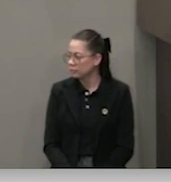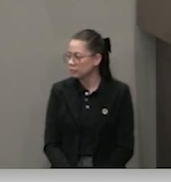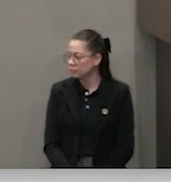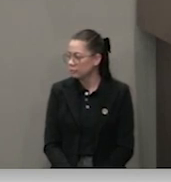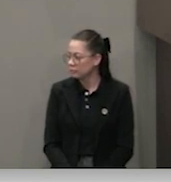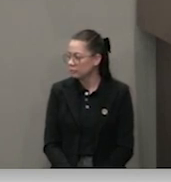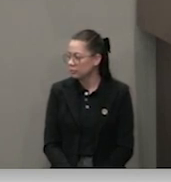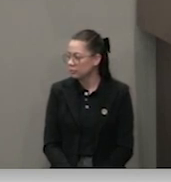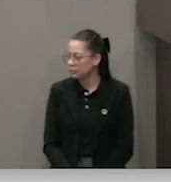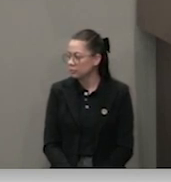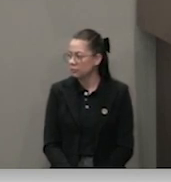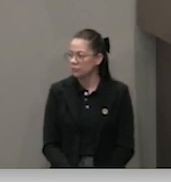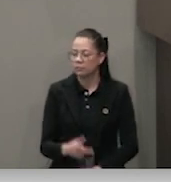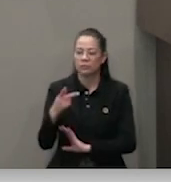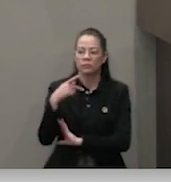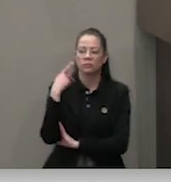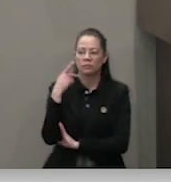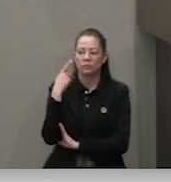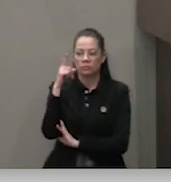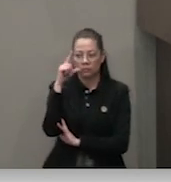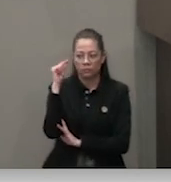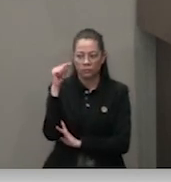Renato vereadora